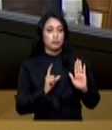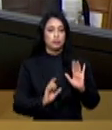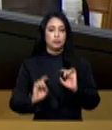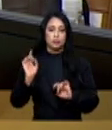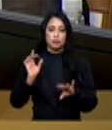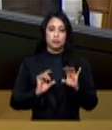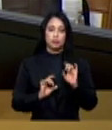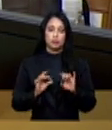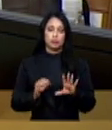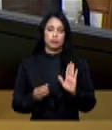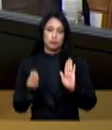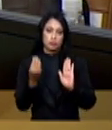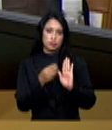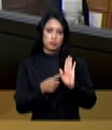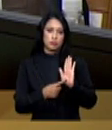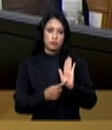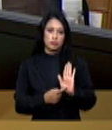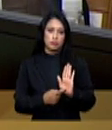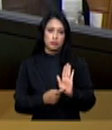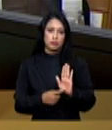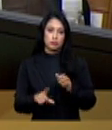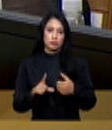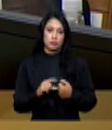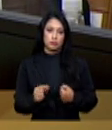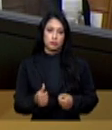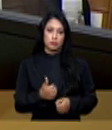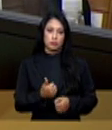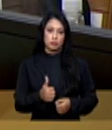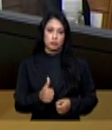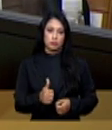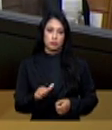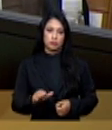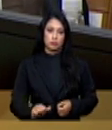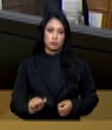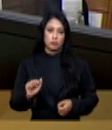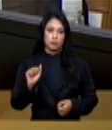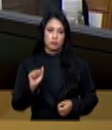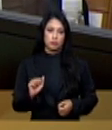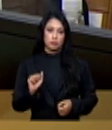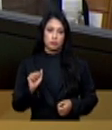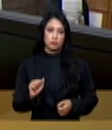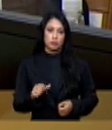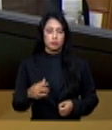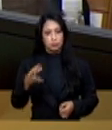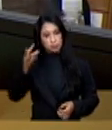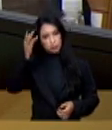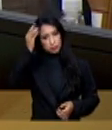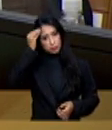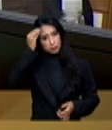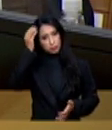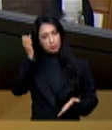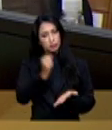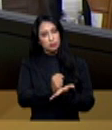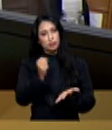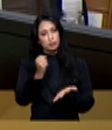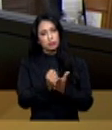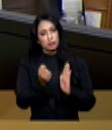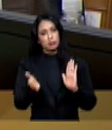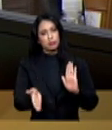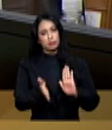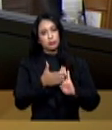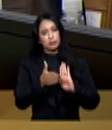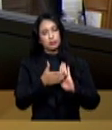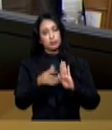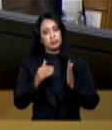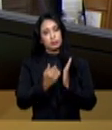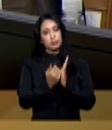especialmente disse que só mencionar que o artigo 11 a a fim de compreender que o contrato do exposto